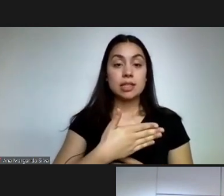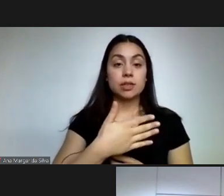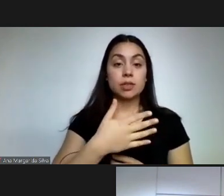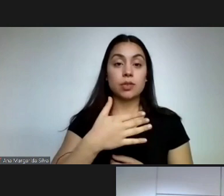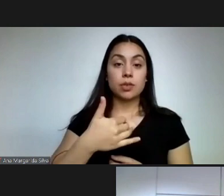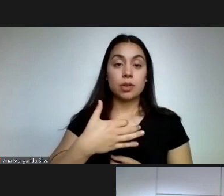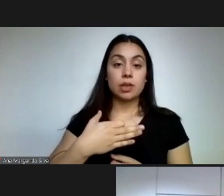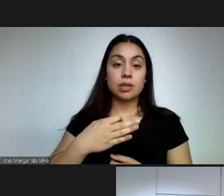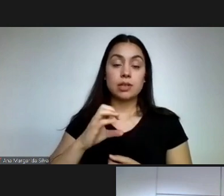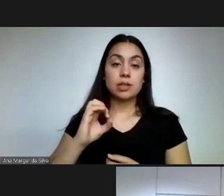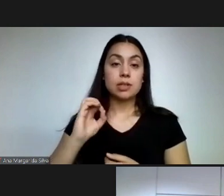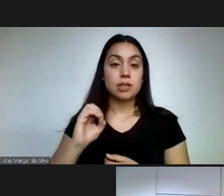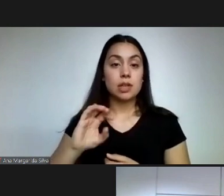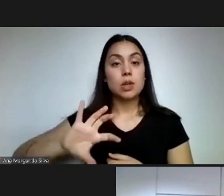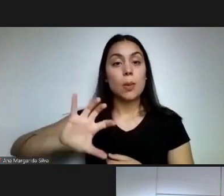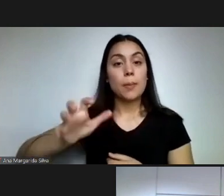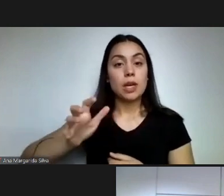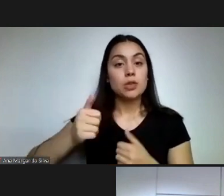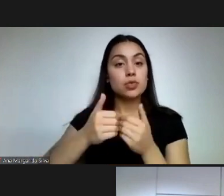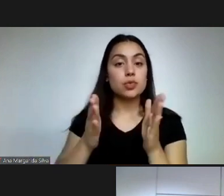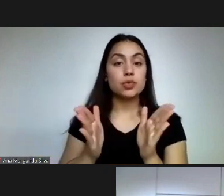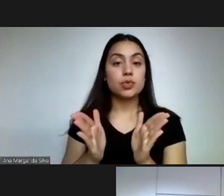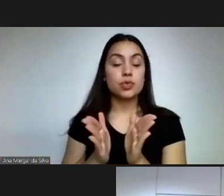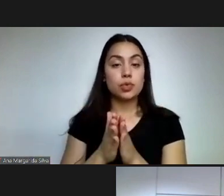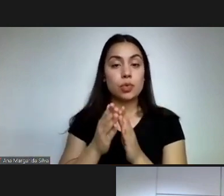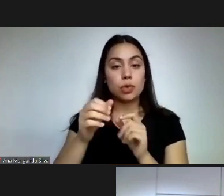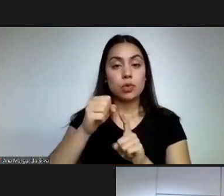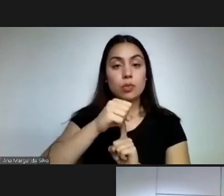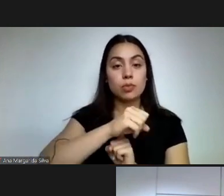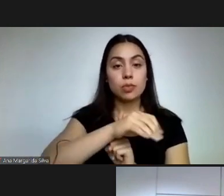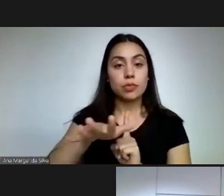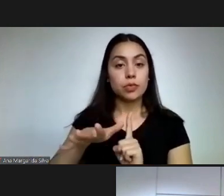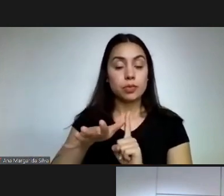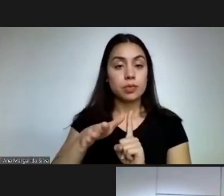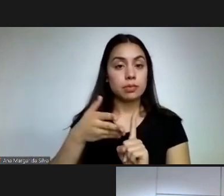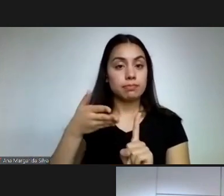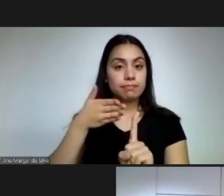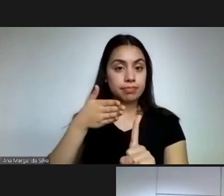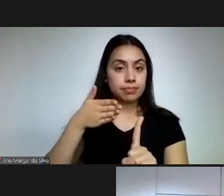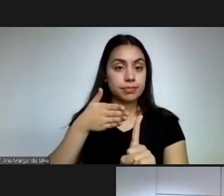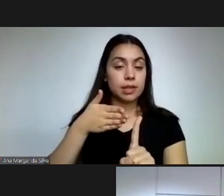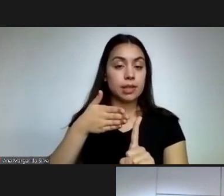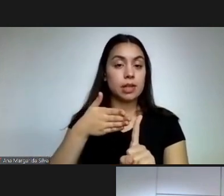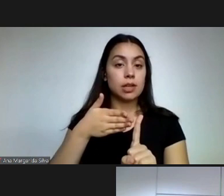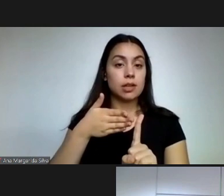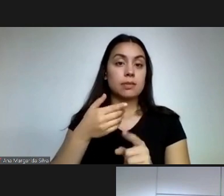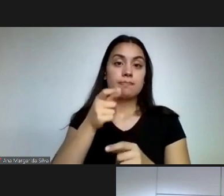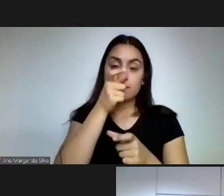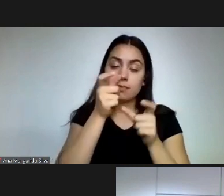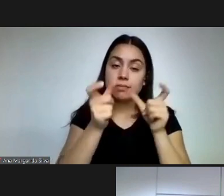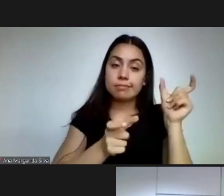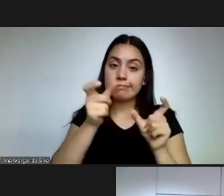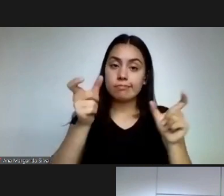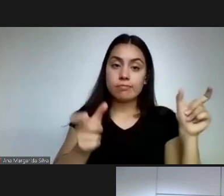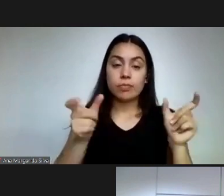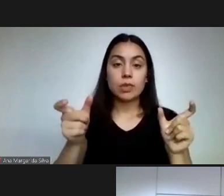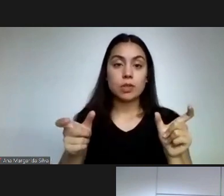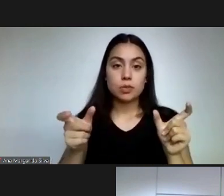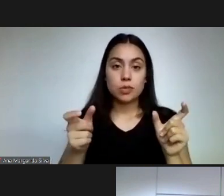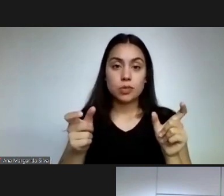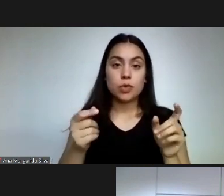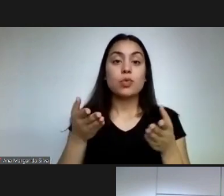os países nesta formação mais direta, mas que estes jovens até ao momento já chegaram a quase 400 outros